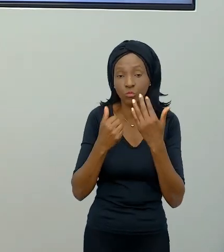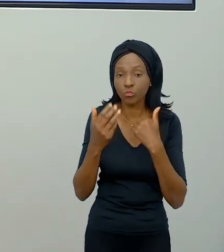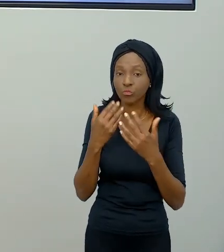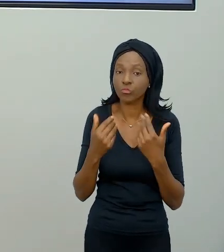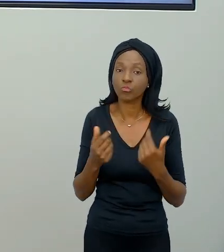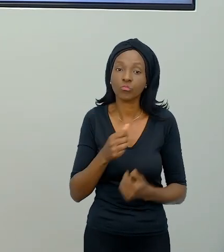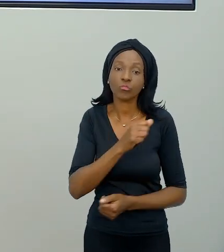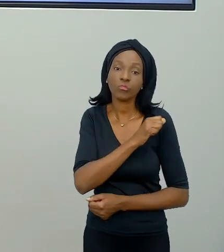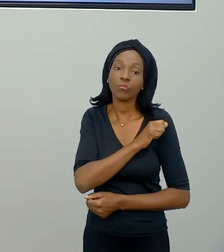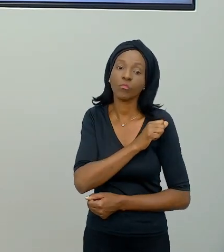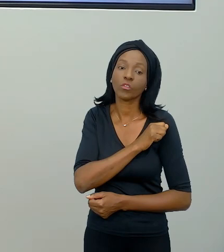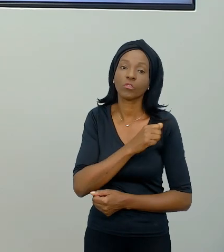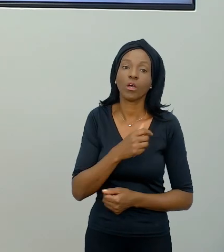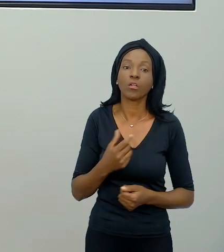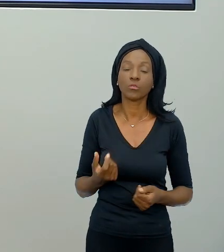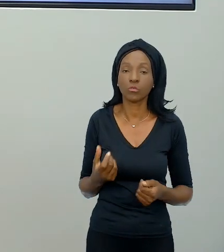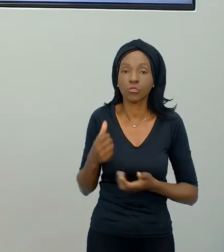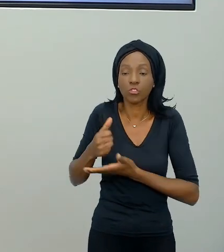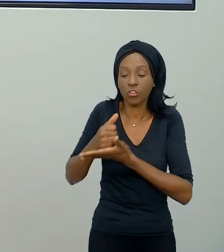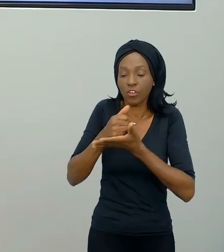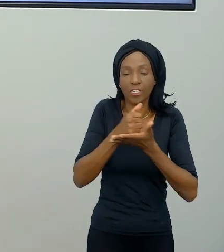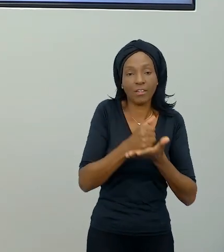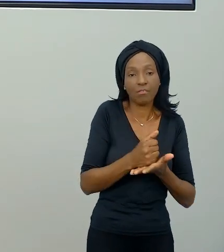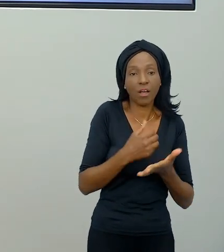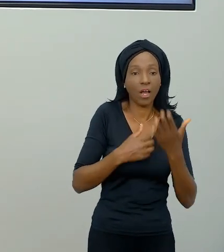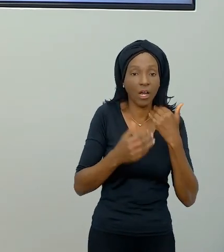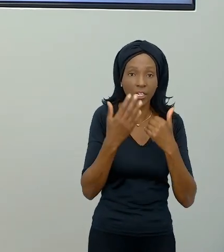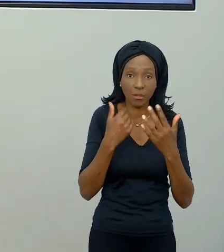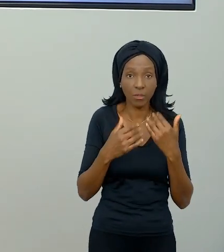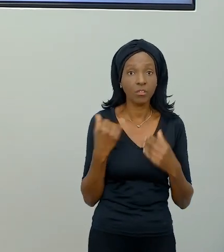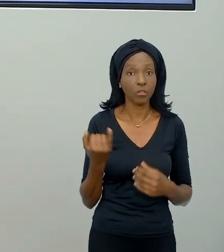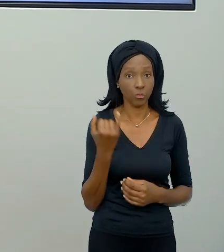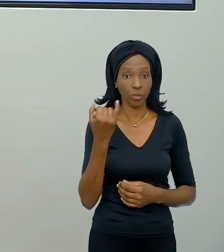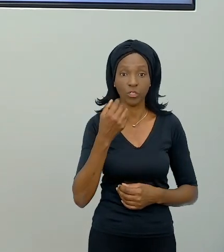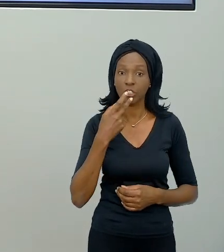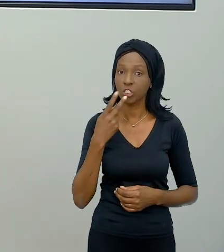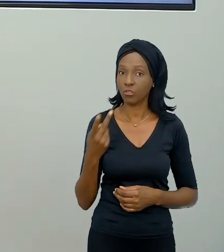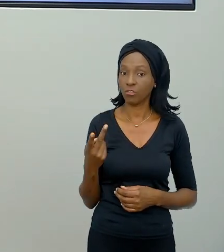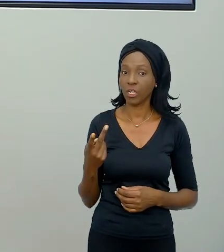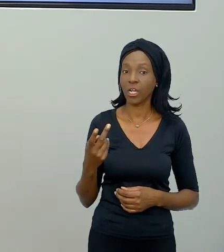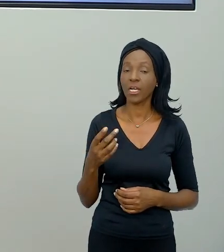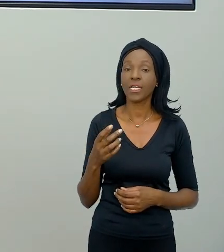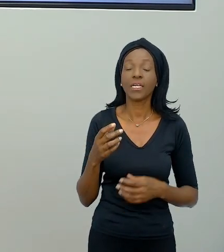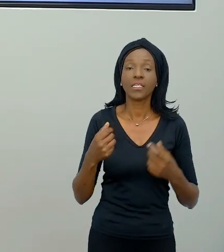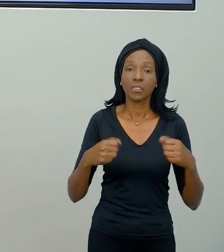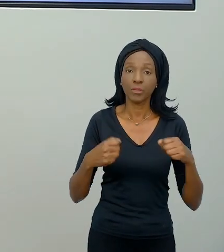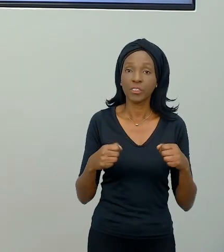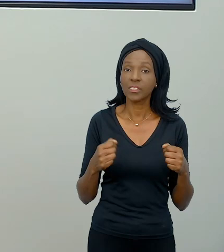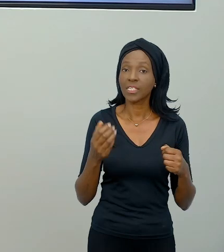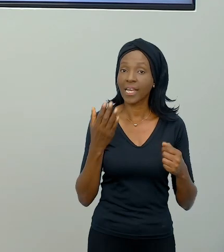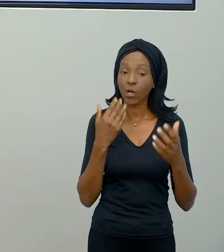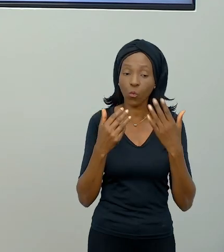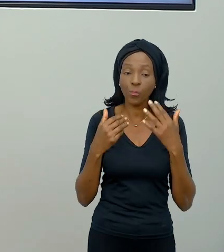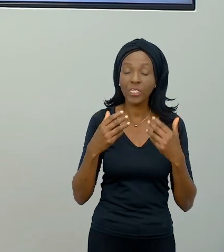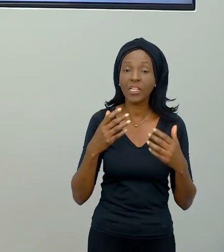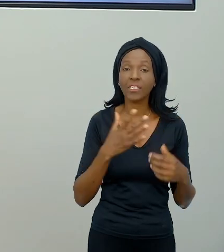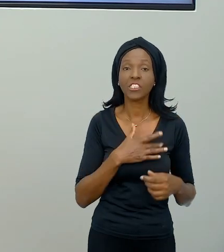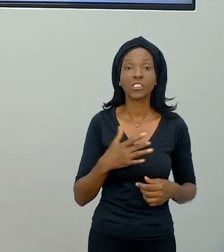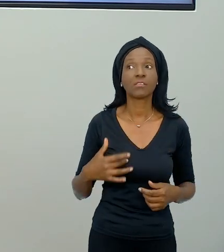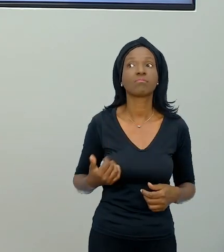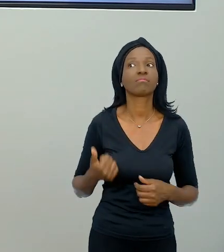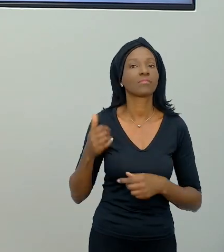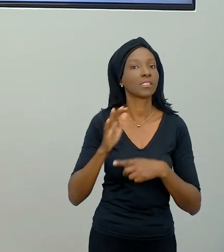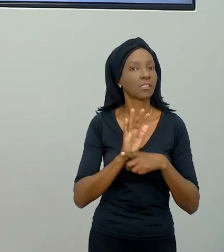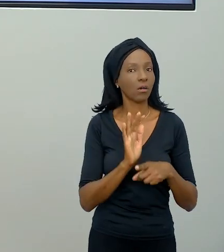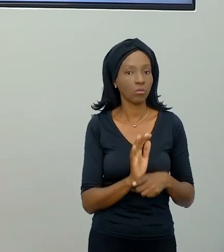os alunos, no caso, vão levar, e a questão dos alimentos, é importante dizer que precisa ser alimentos saudáveis, então é bem interessante conversar com